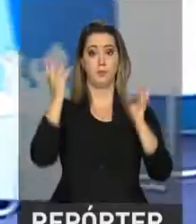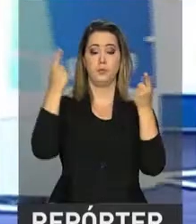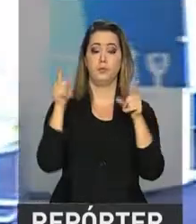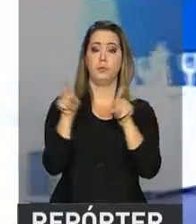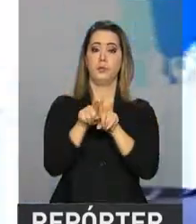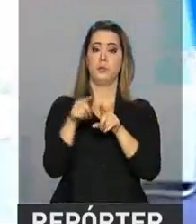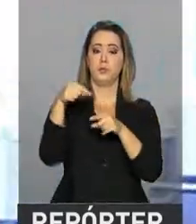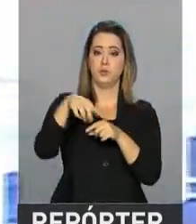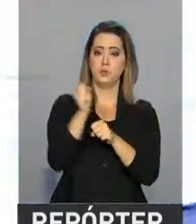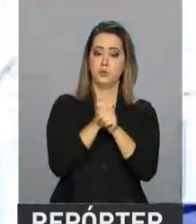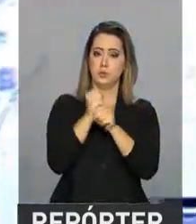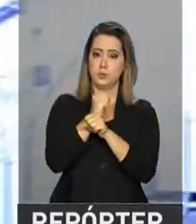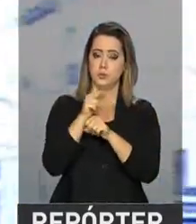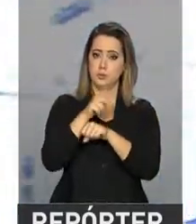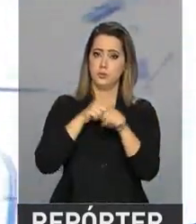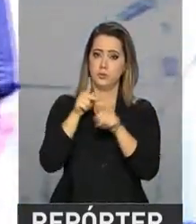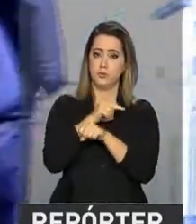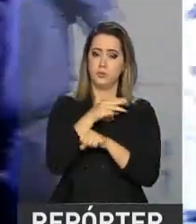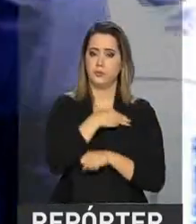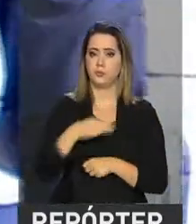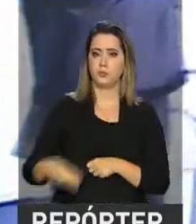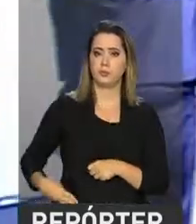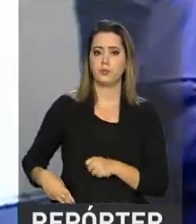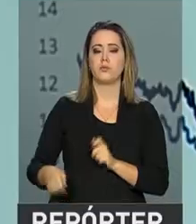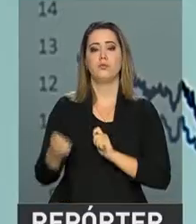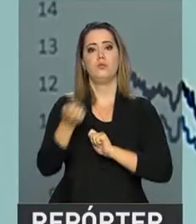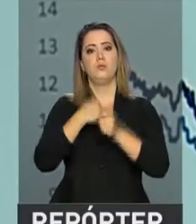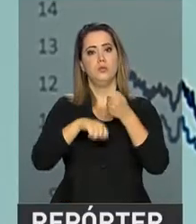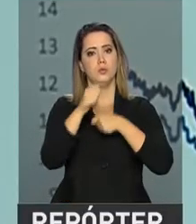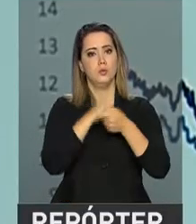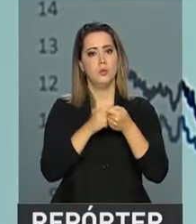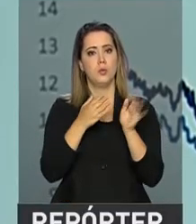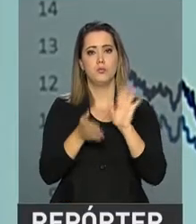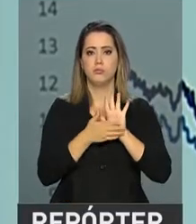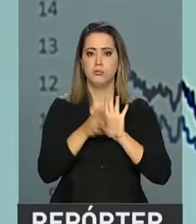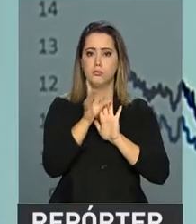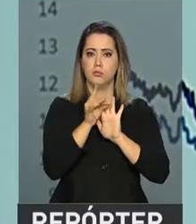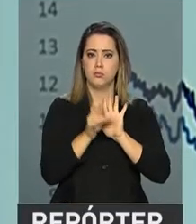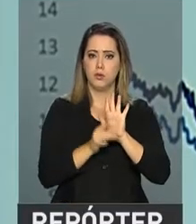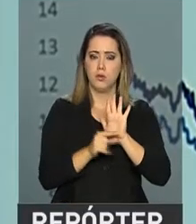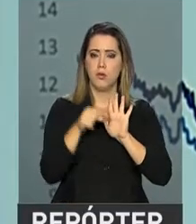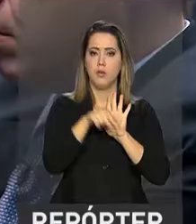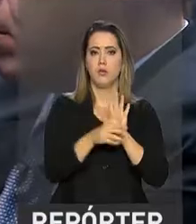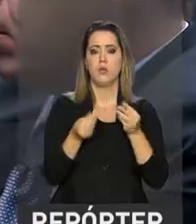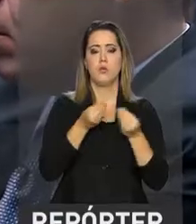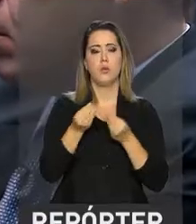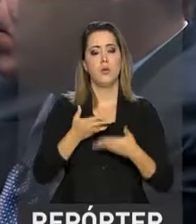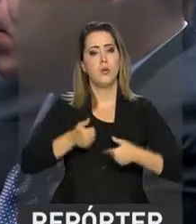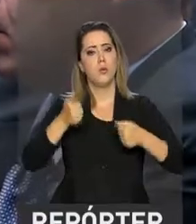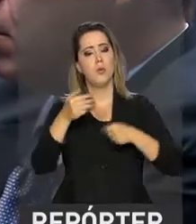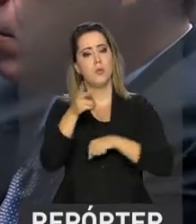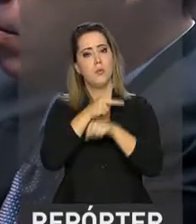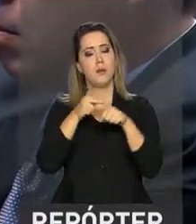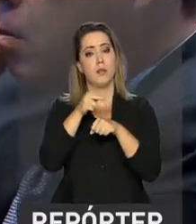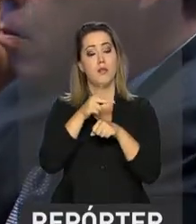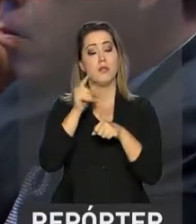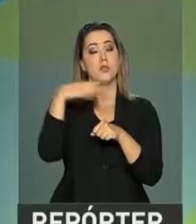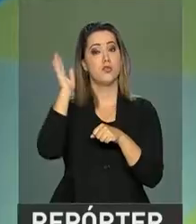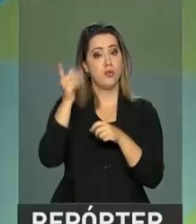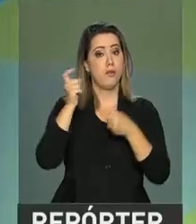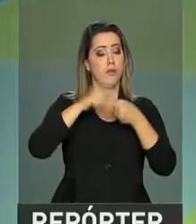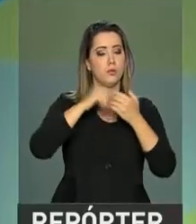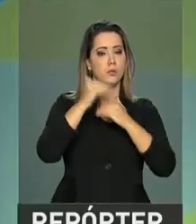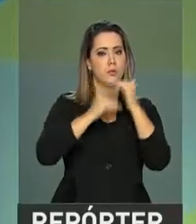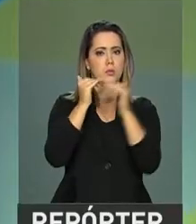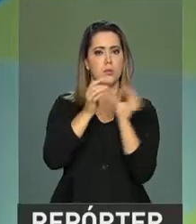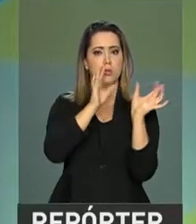siderúrgica do país o ministro da fazenda apresentou números para reforçar que o brasil já voltou a crescer e